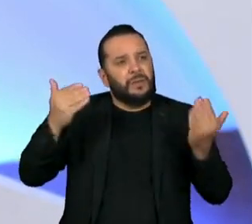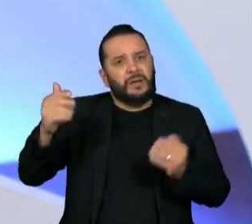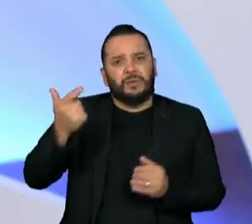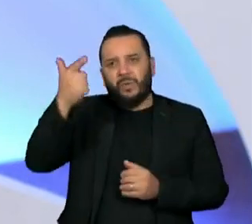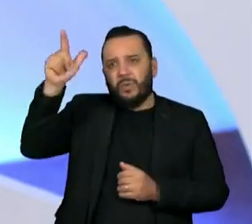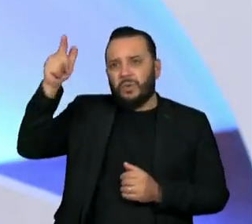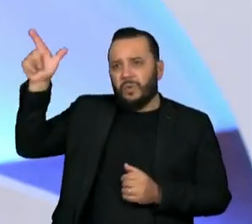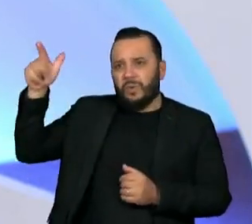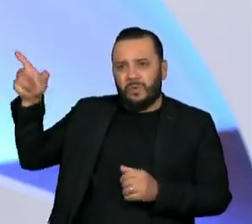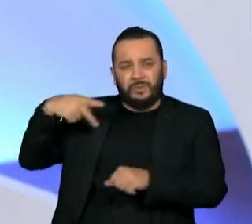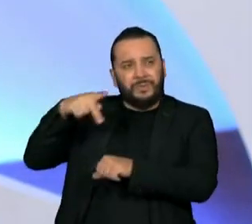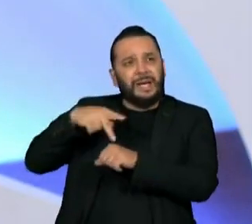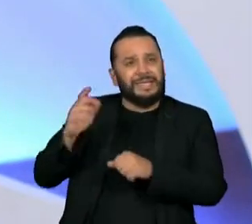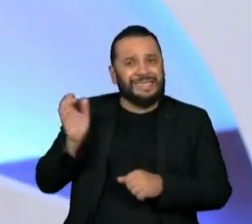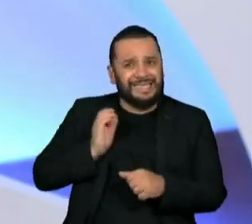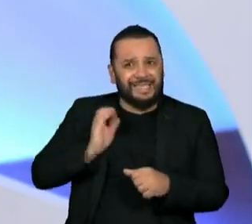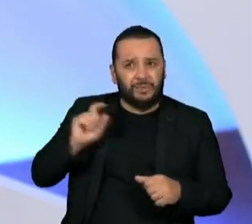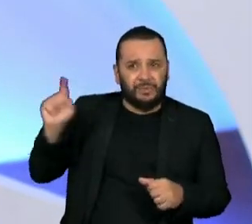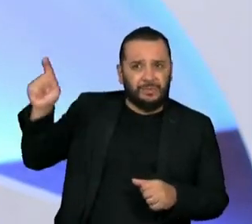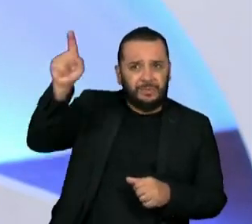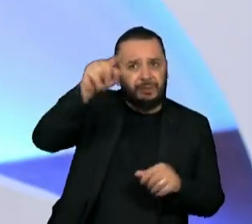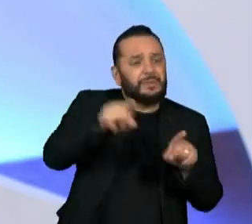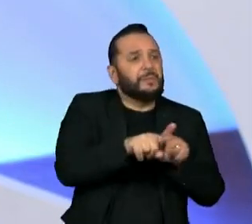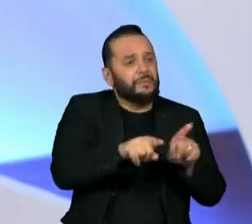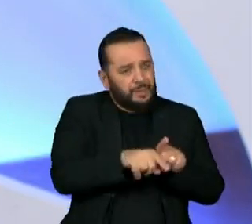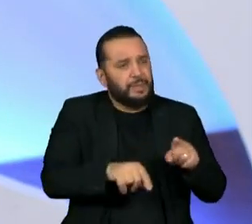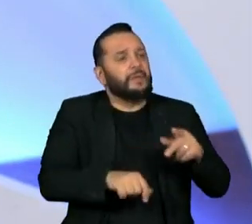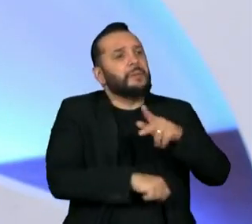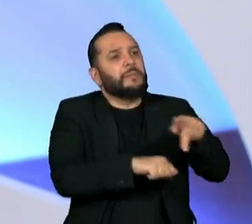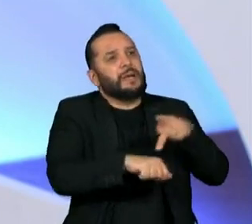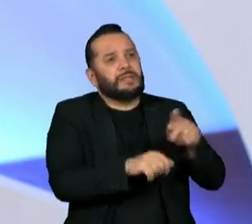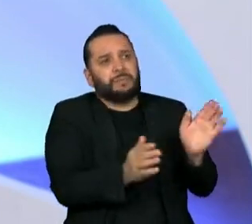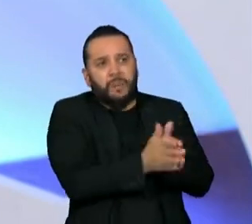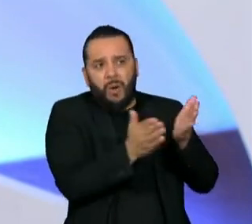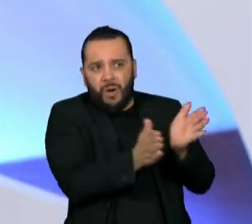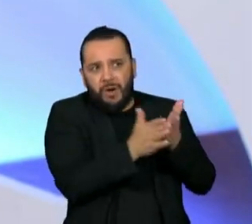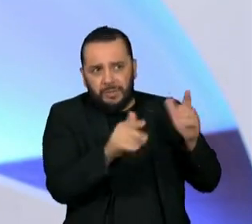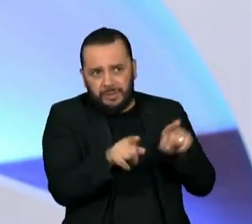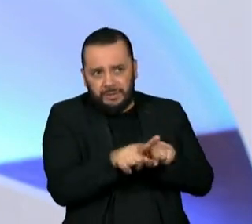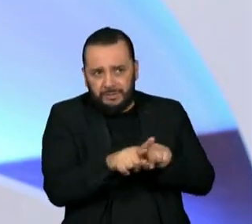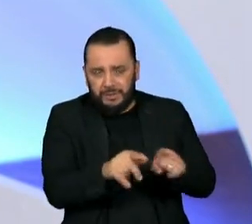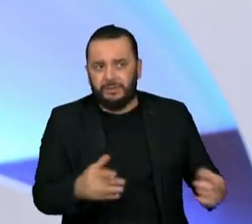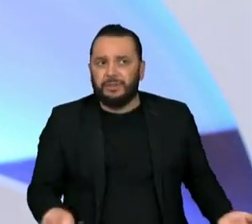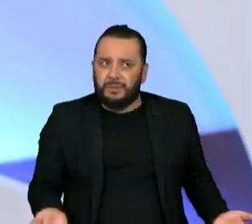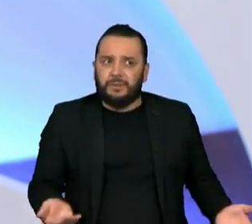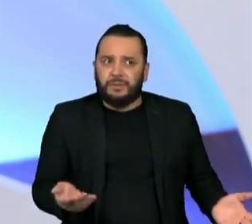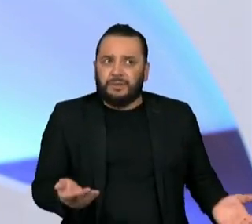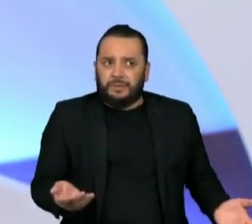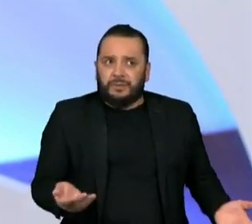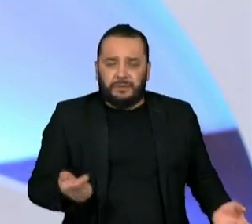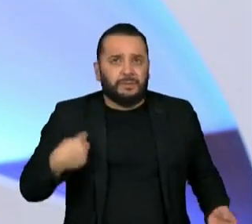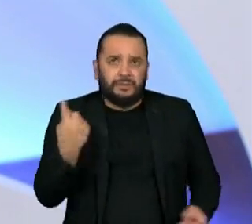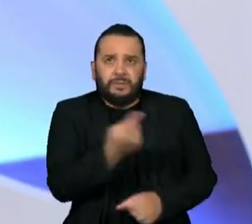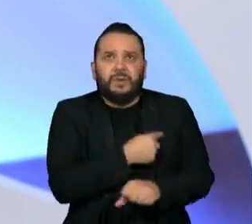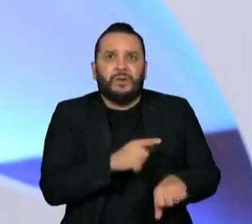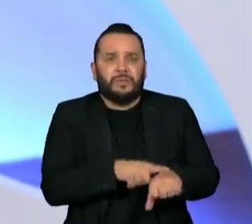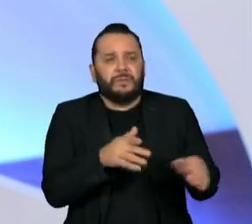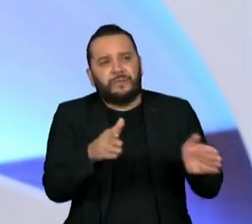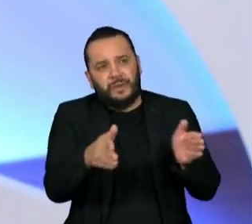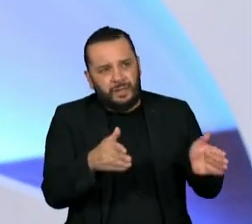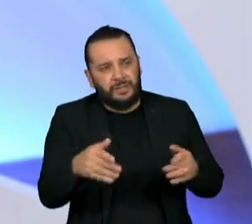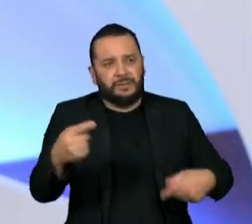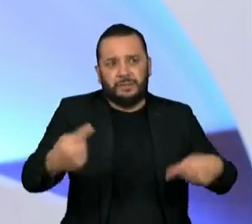de outros países em desenvolvimento e mesmo de países desenvolvidos então é nós estamos essa fase agora uma fase de